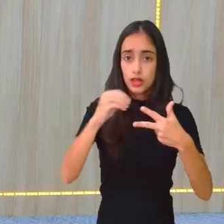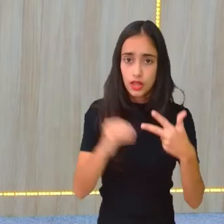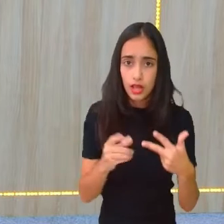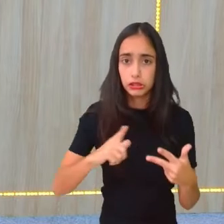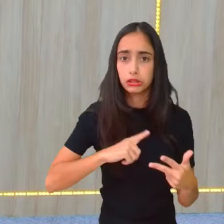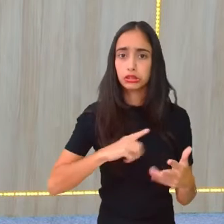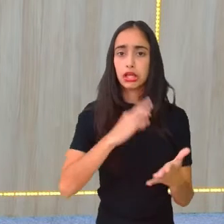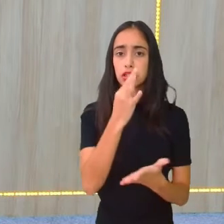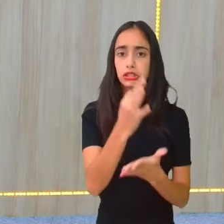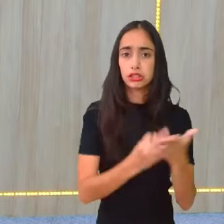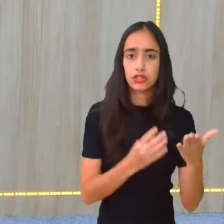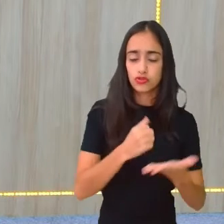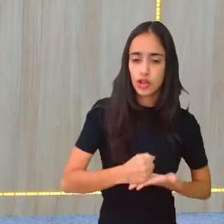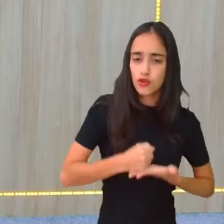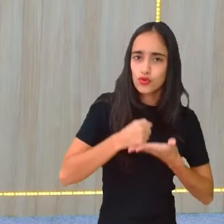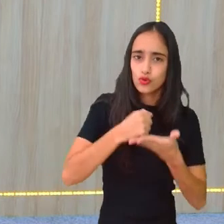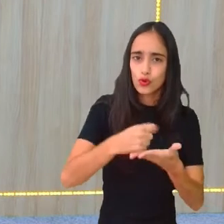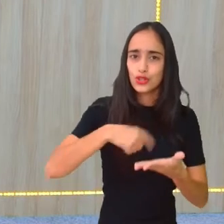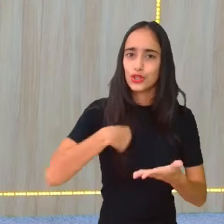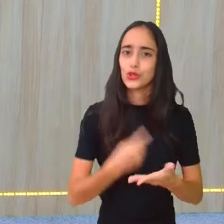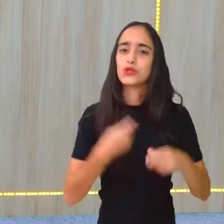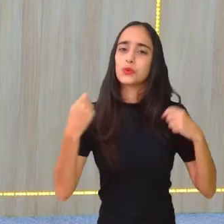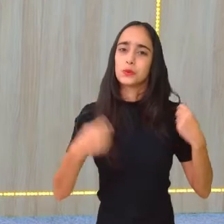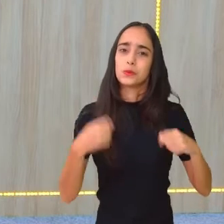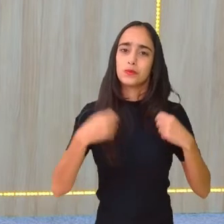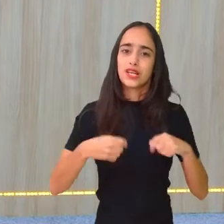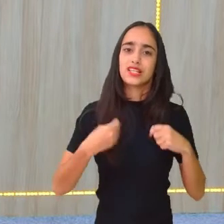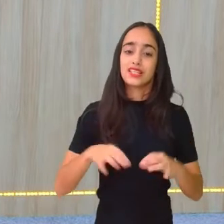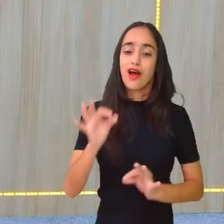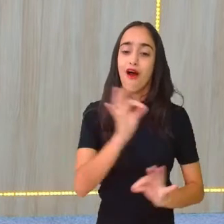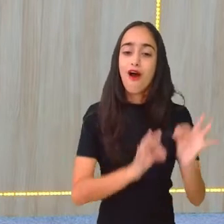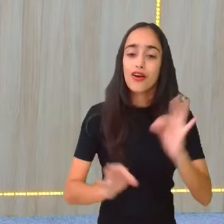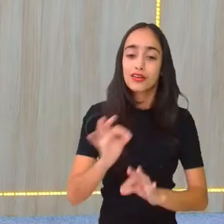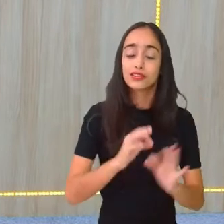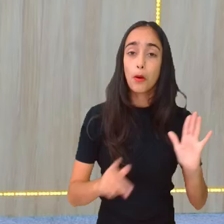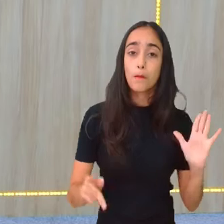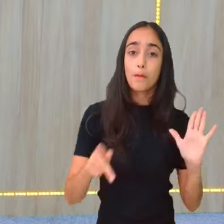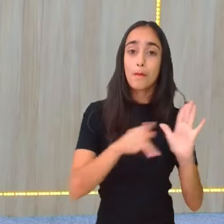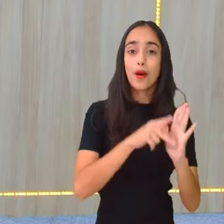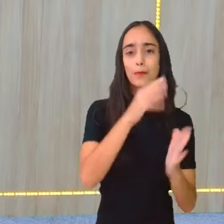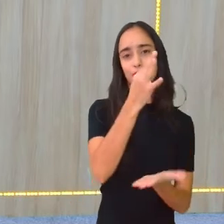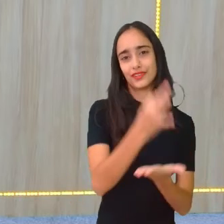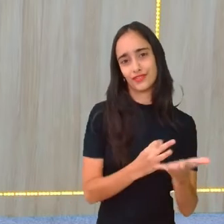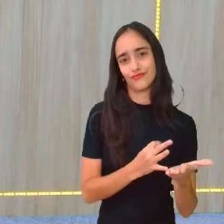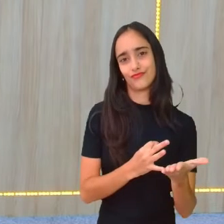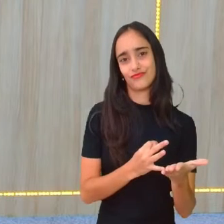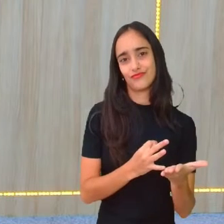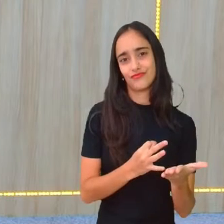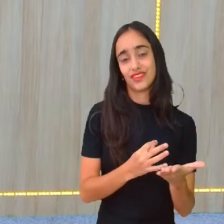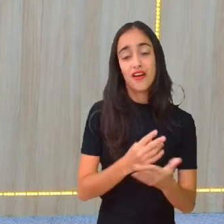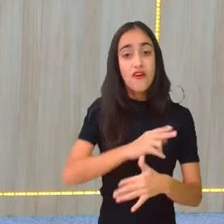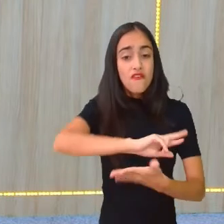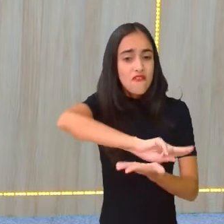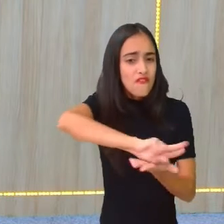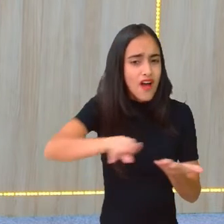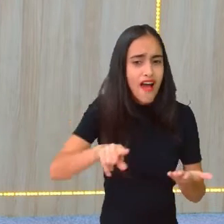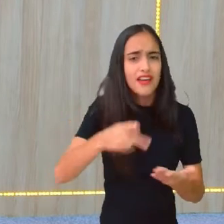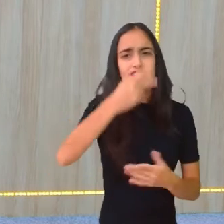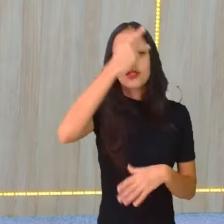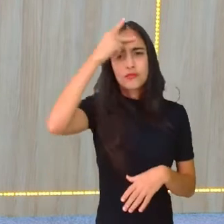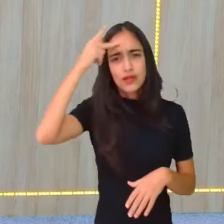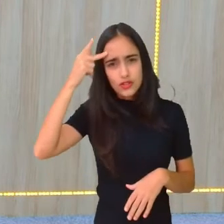textos auxiliares e a gente precisa produzir o nosso próprio texto. Muita gente, antes de produzir o próprio texto, organiza